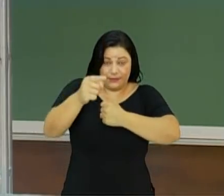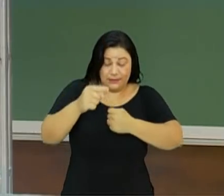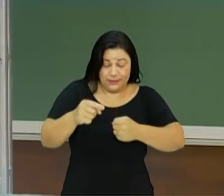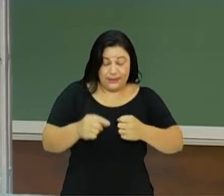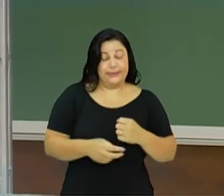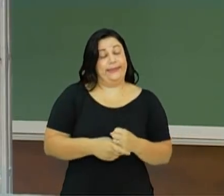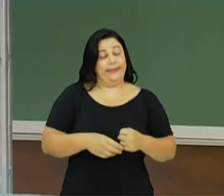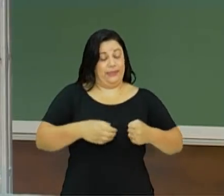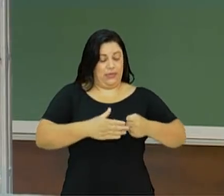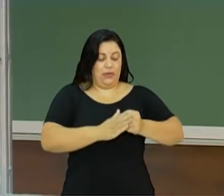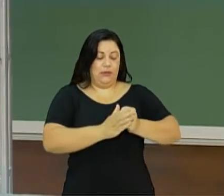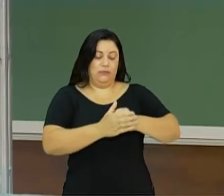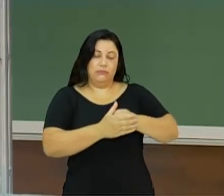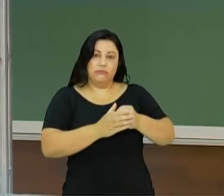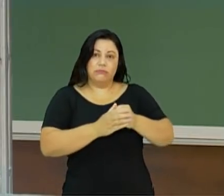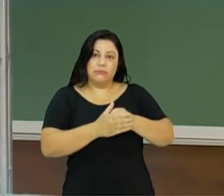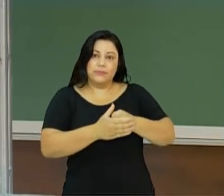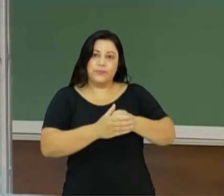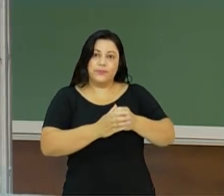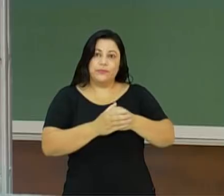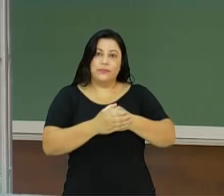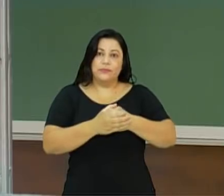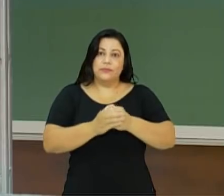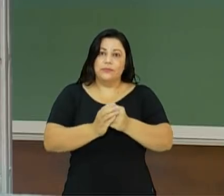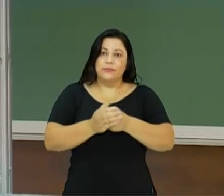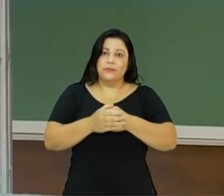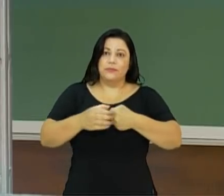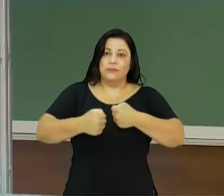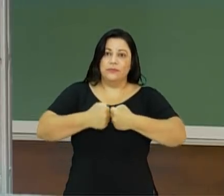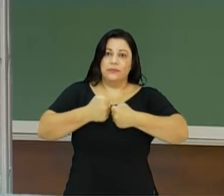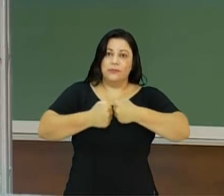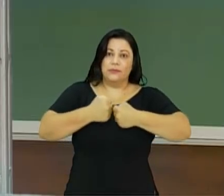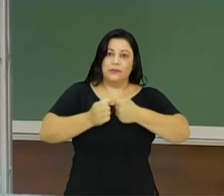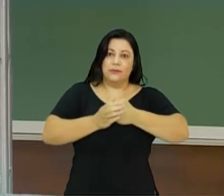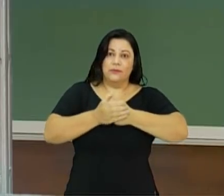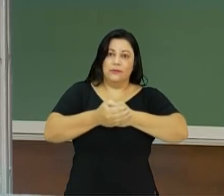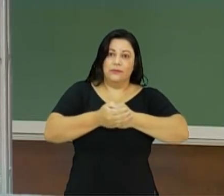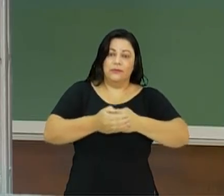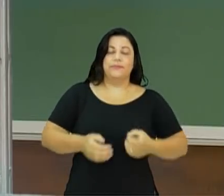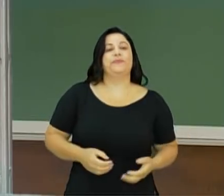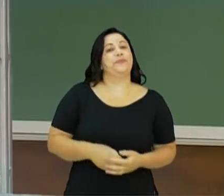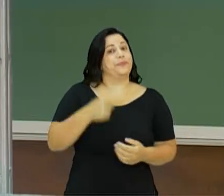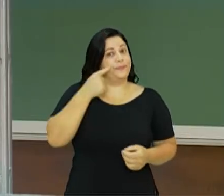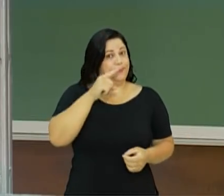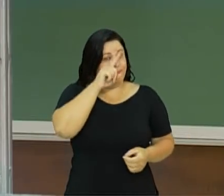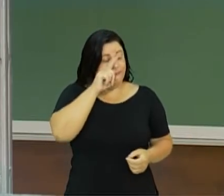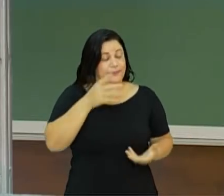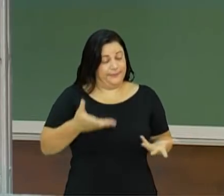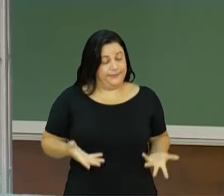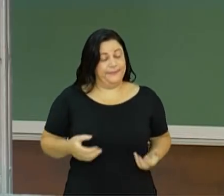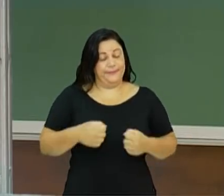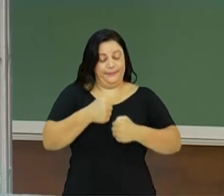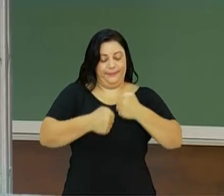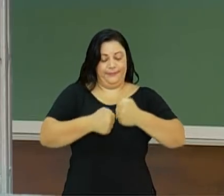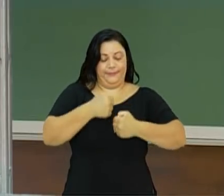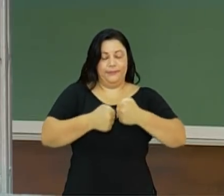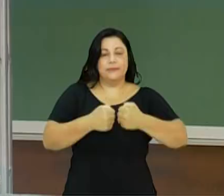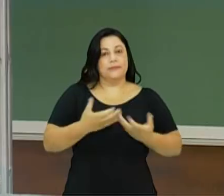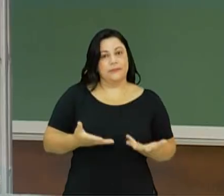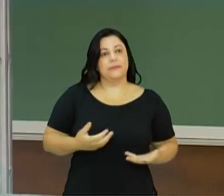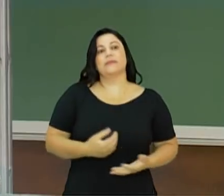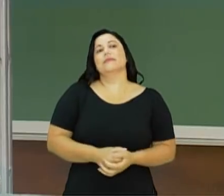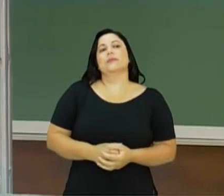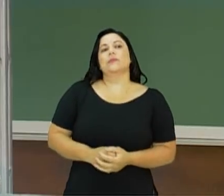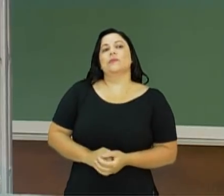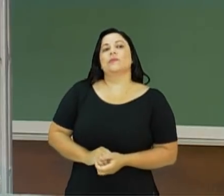né? Porque senão isso daí acaba se tornando um problema para você, se você vir a lesionar essas cartilagens, como aqui a cartilagem